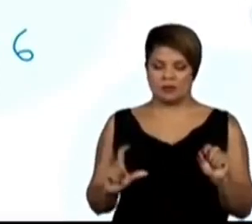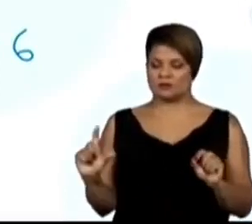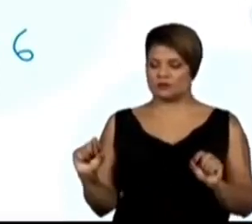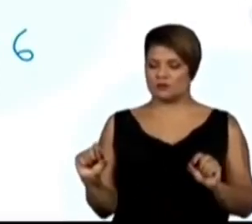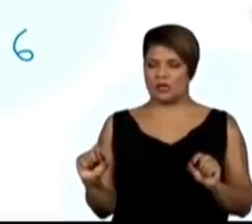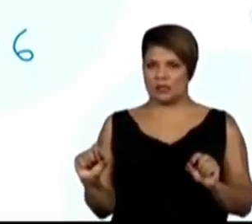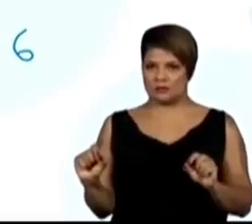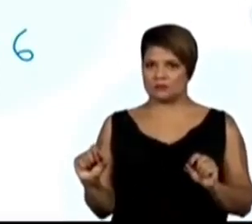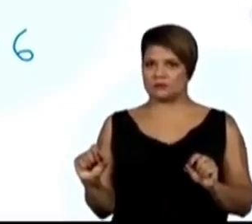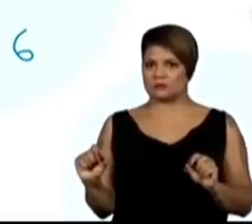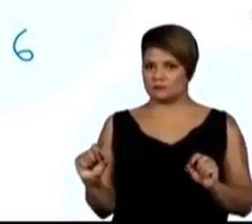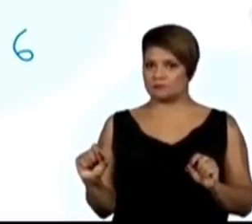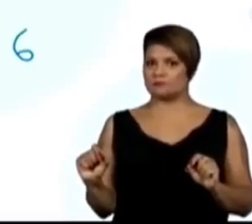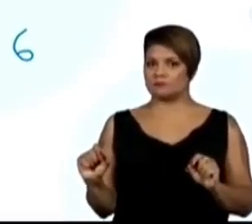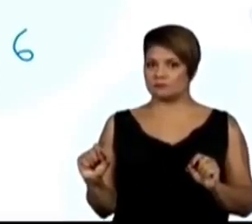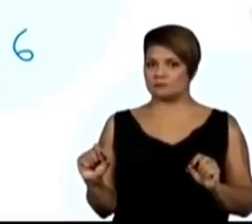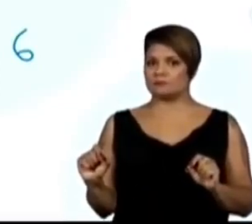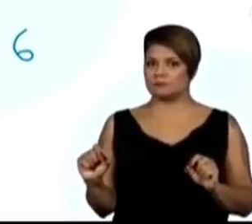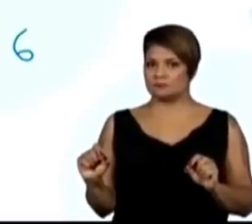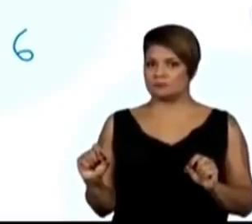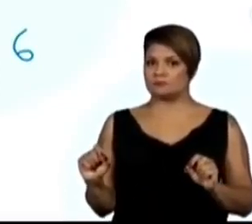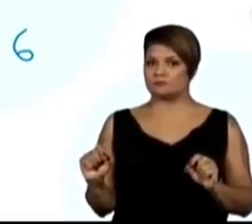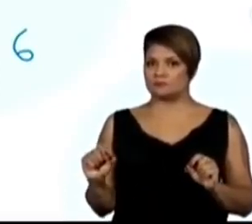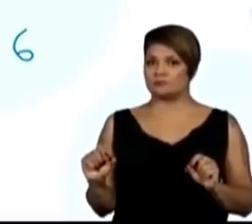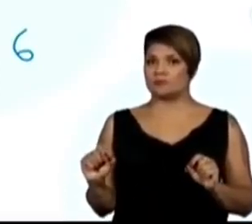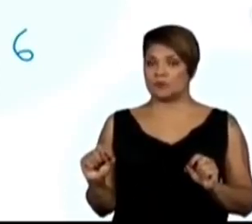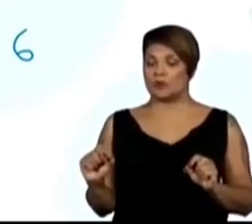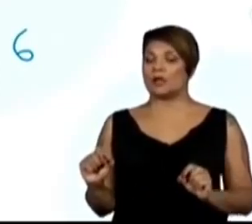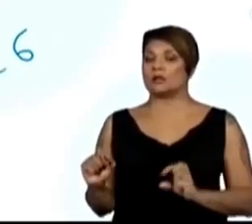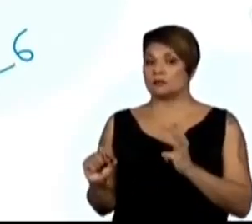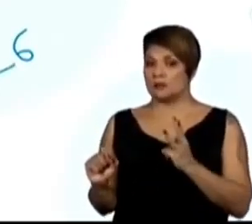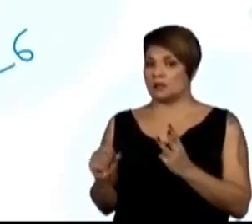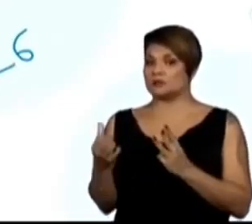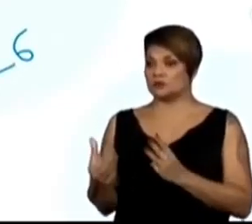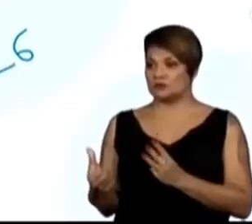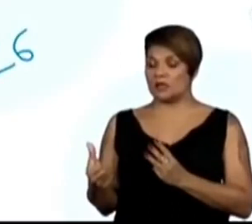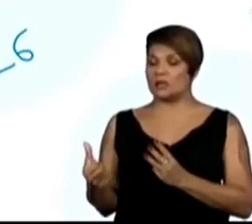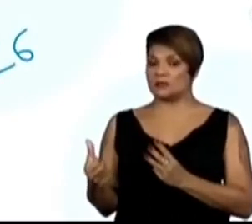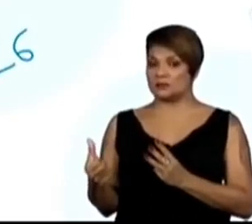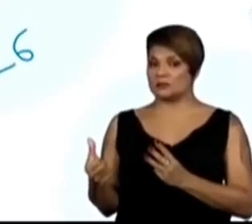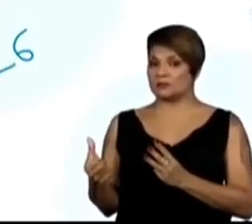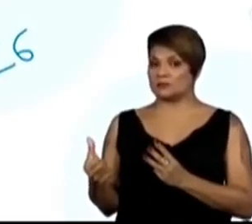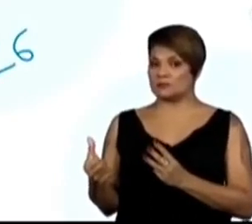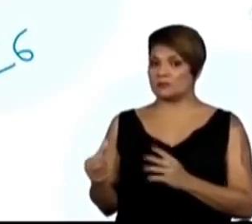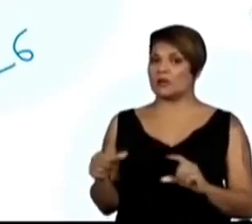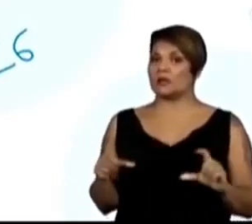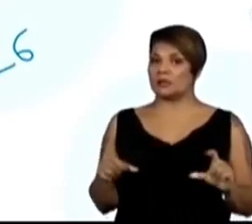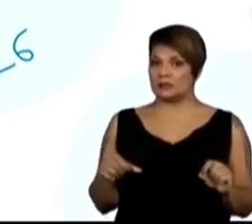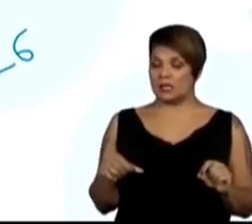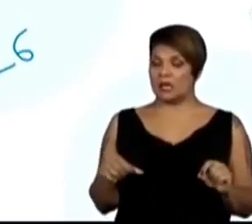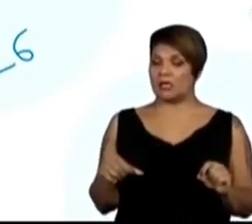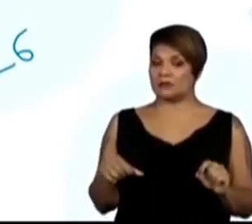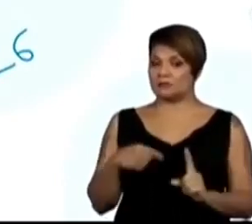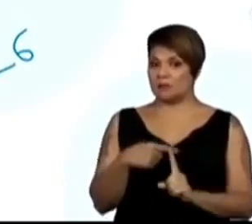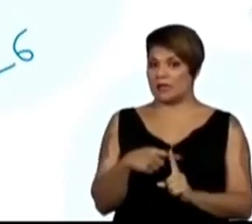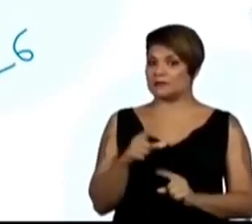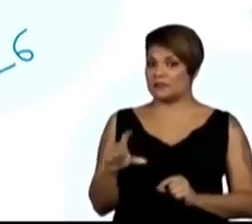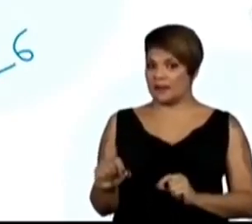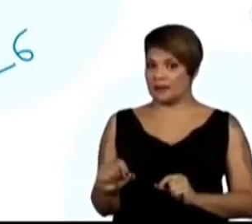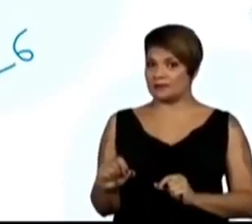esse, que é da mesma ordem, uhum, né? E esse com esse. Então, vamos lá. 10 mais o